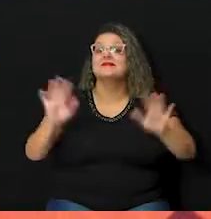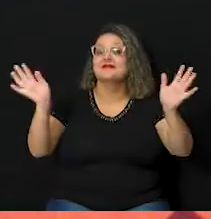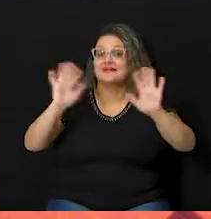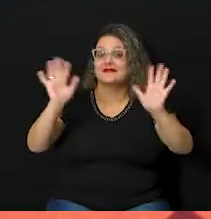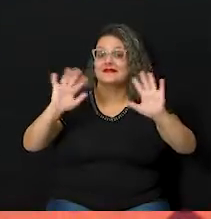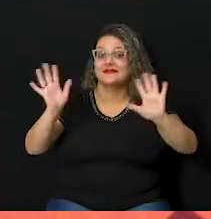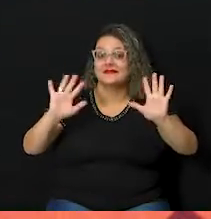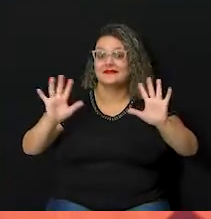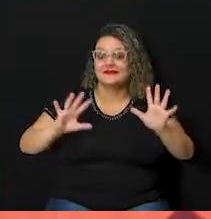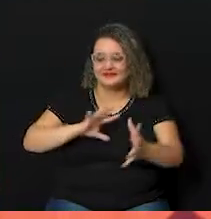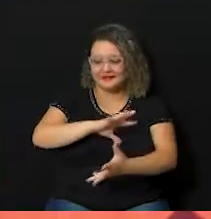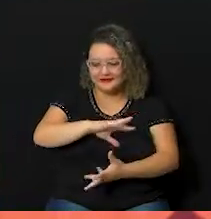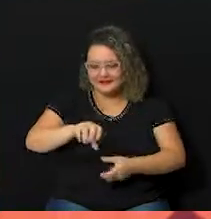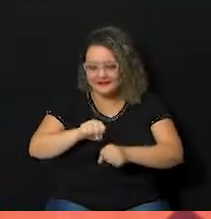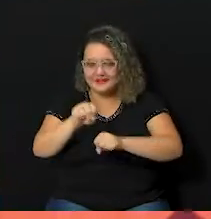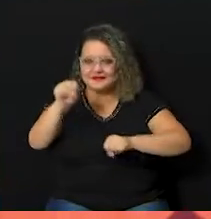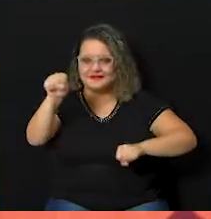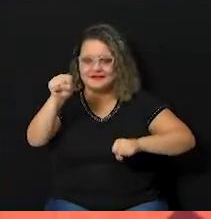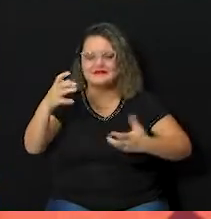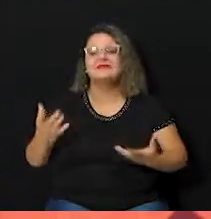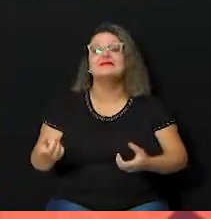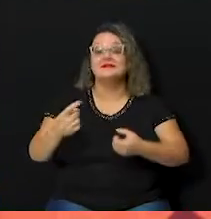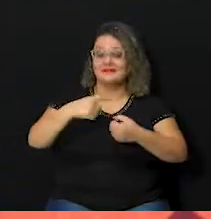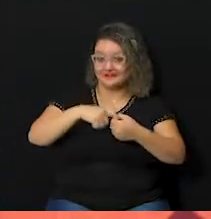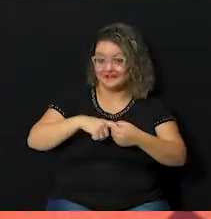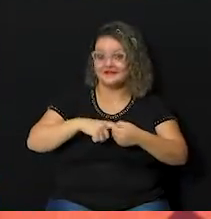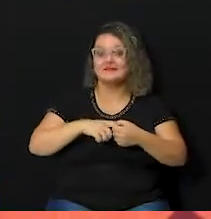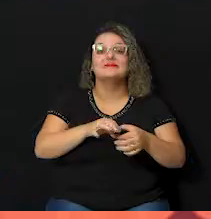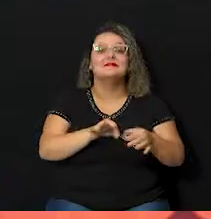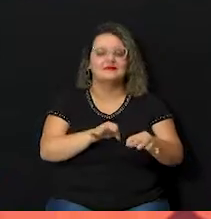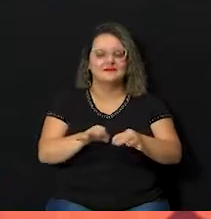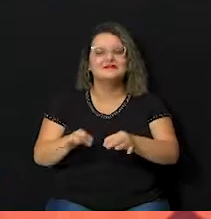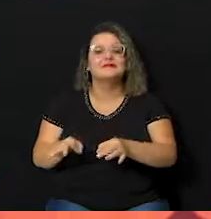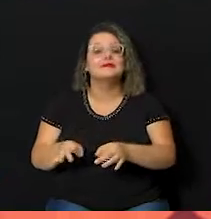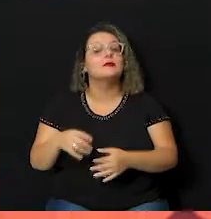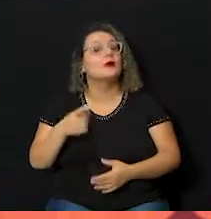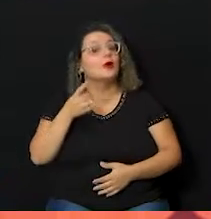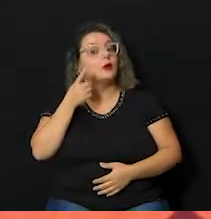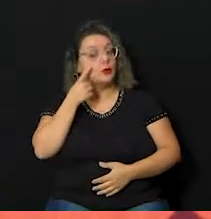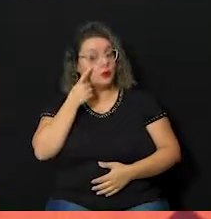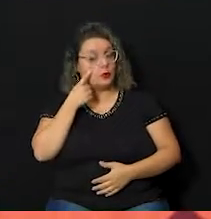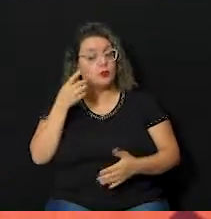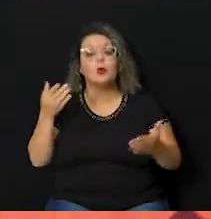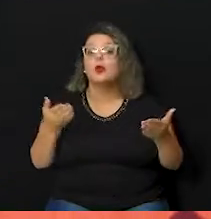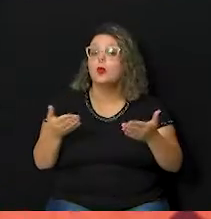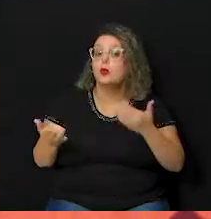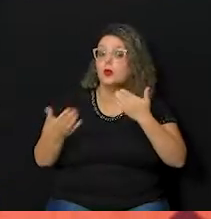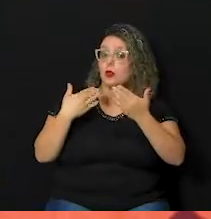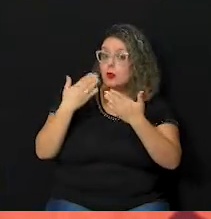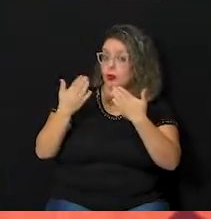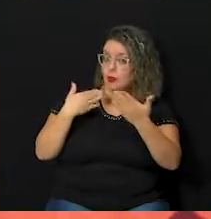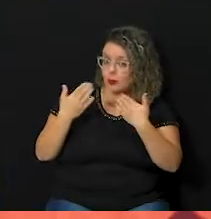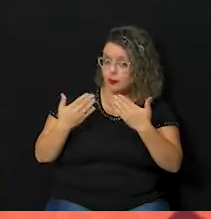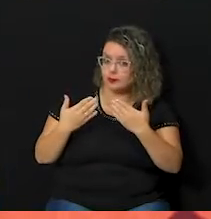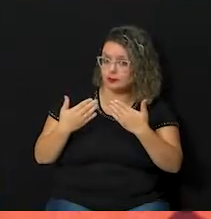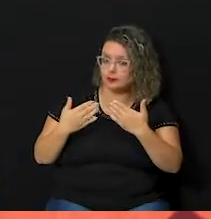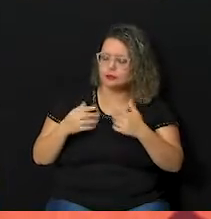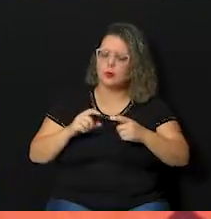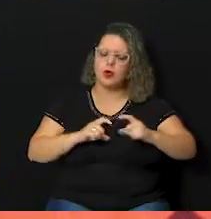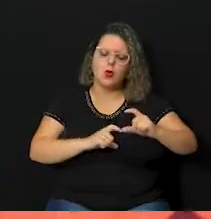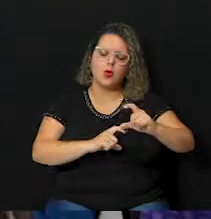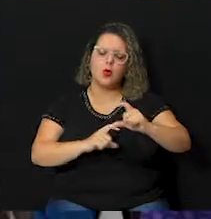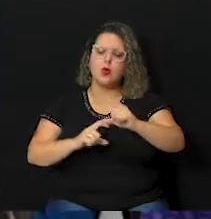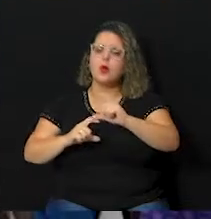Olá, Universo Épico no ar, estamos de volta com mais um programa e olha, hoje nós vamos bater um papo sobre um